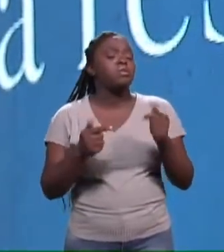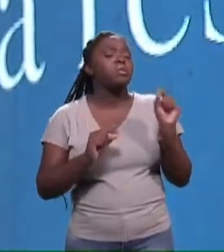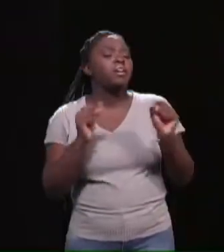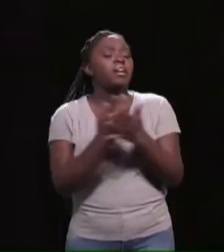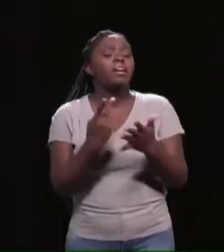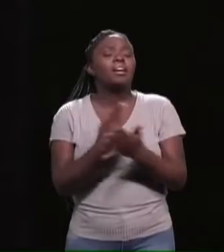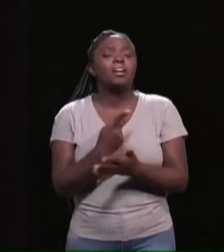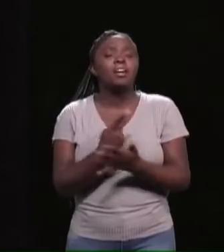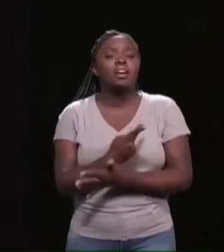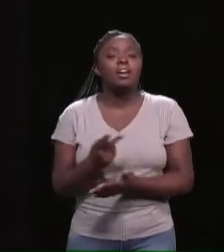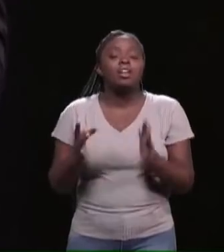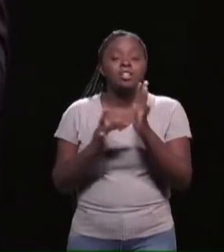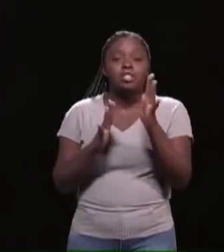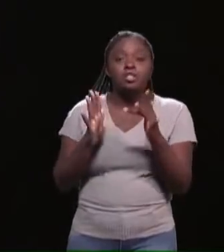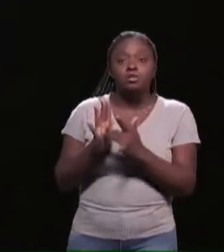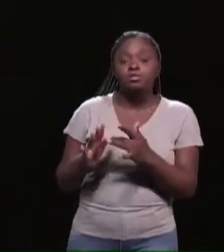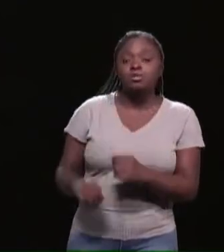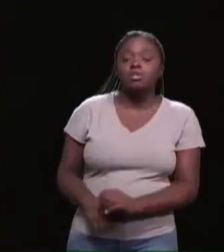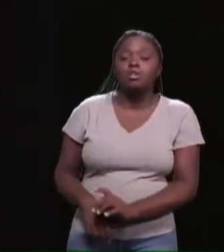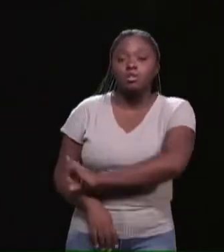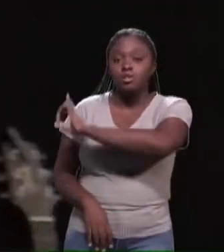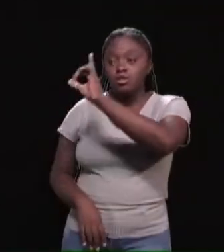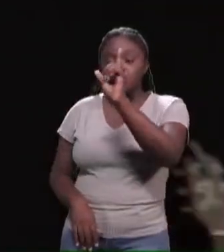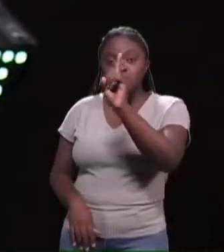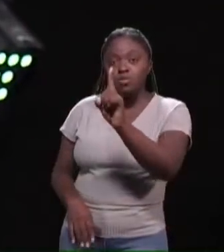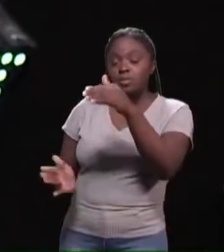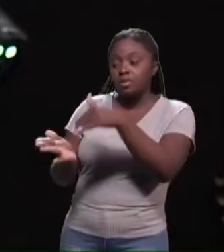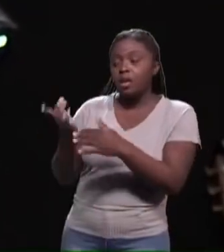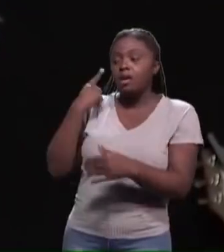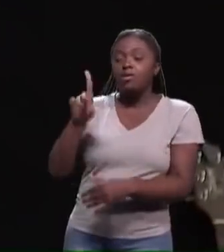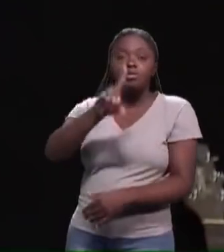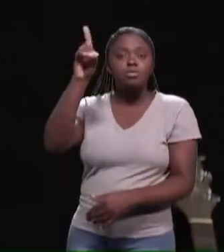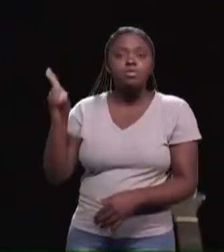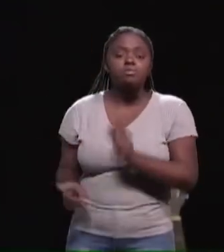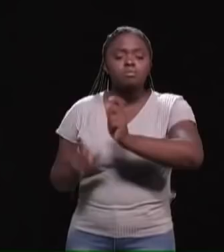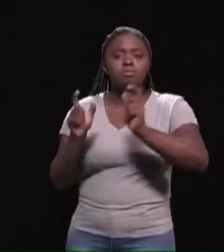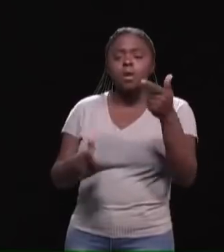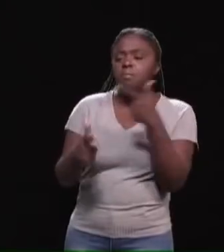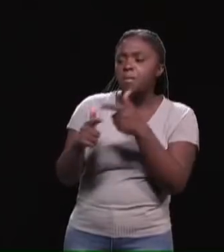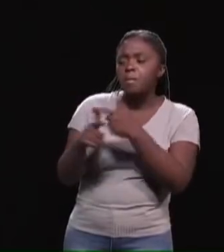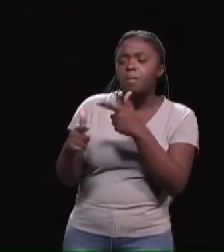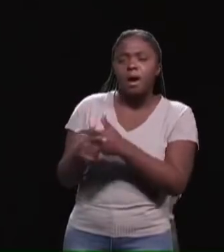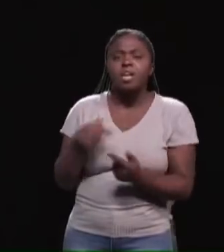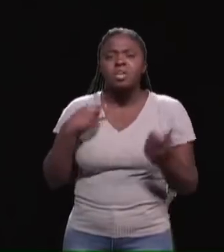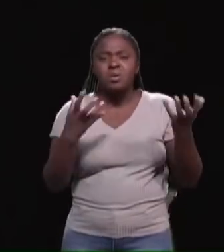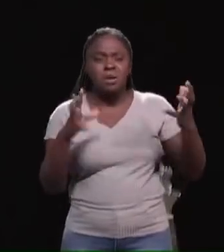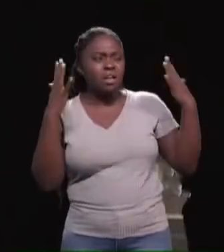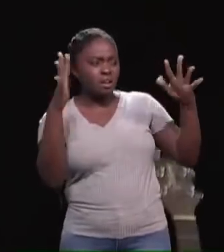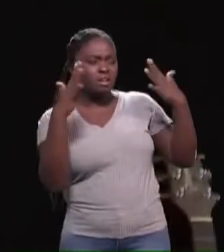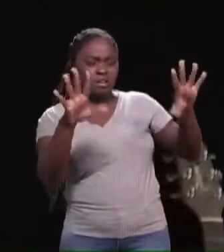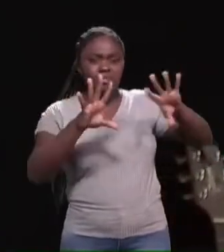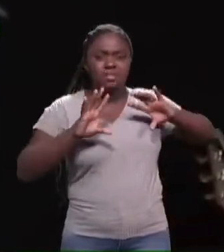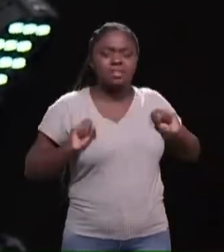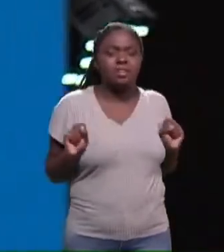papai? Jesus foi xingado do dia 1 ao último dia. E eu quero ser aplaudido?